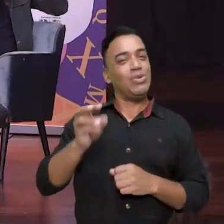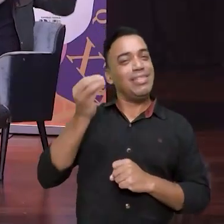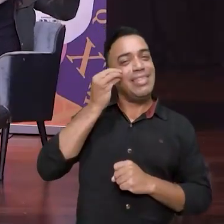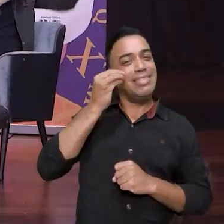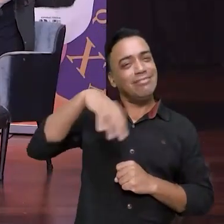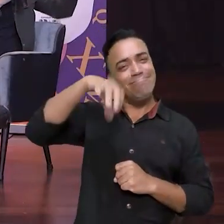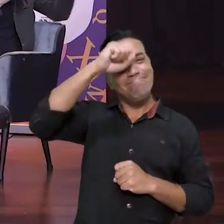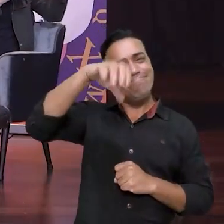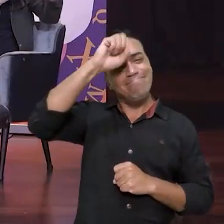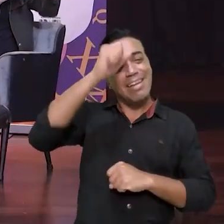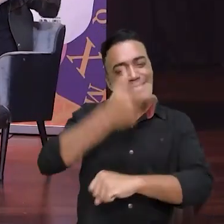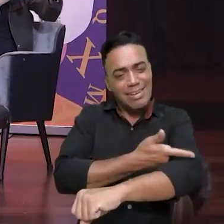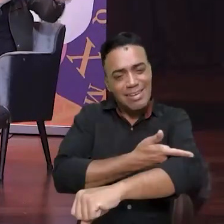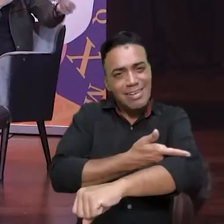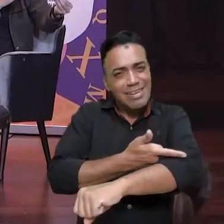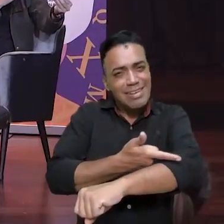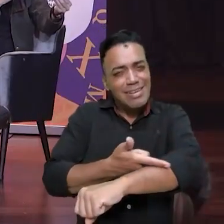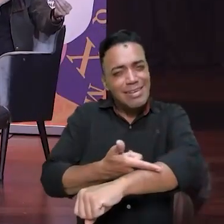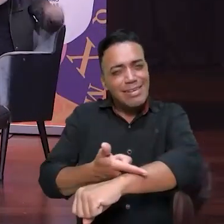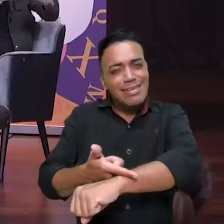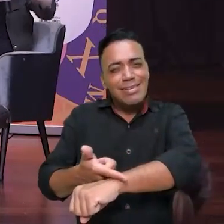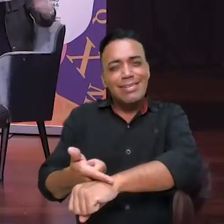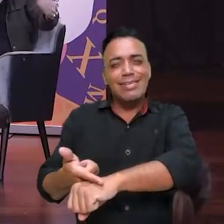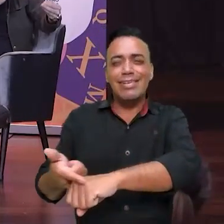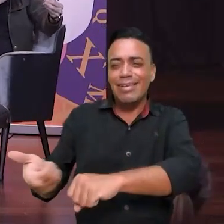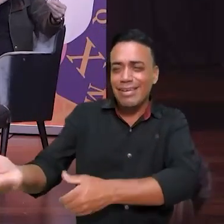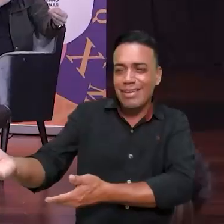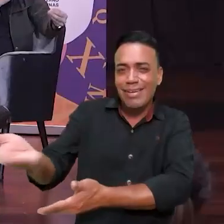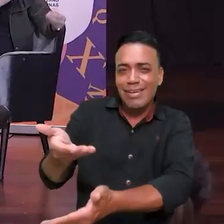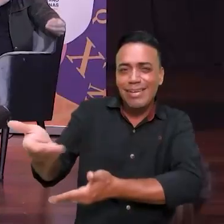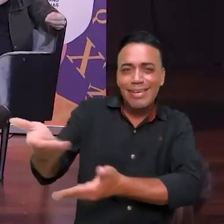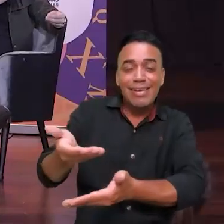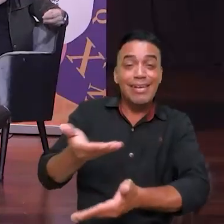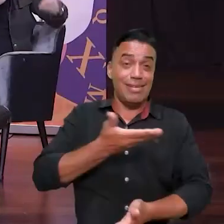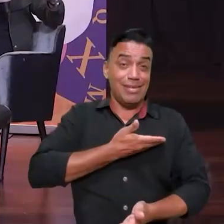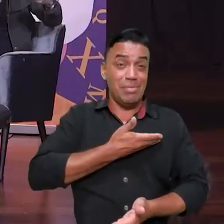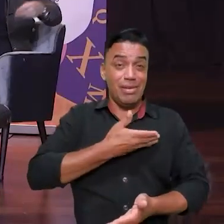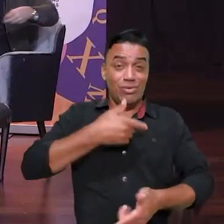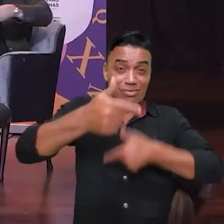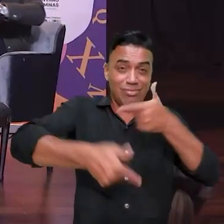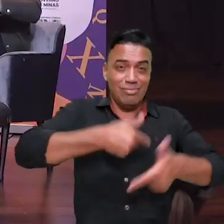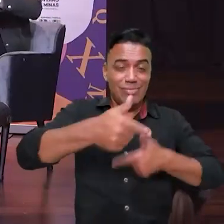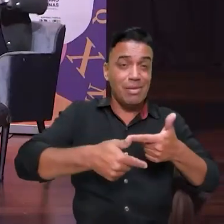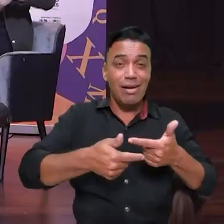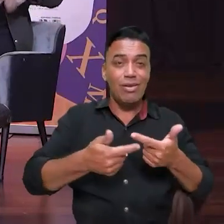tentando aprender essa generosidade desse lugar de tratar o meu colega de cena